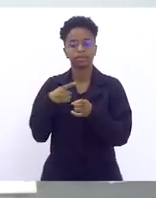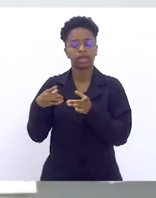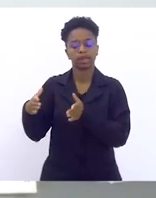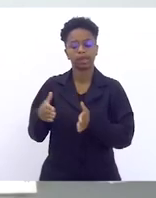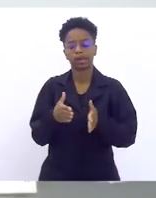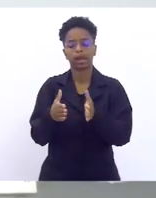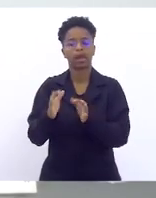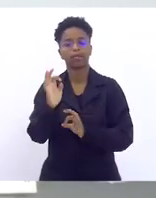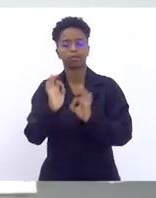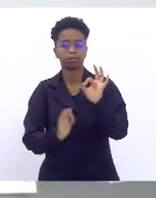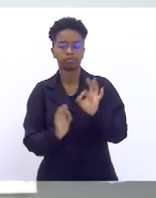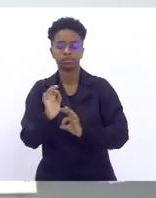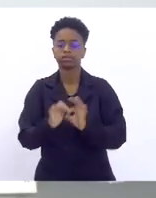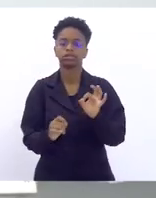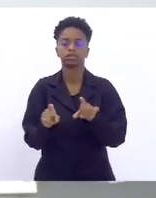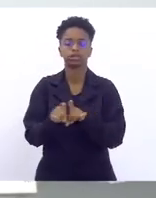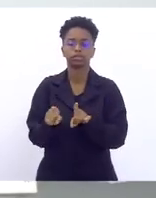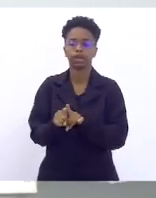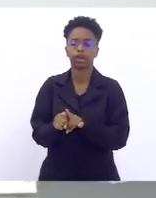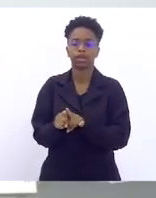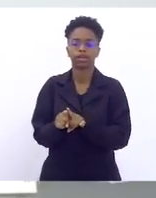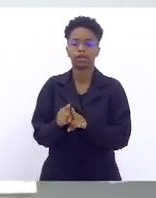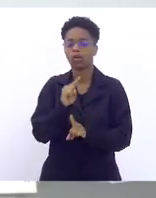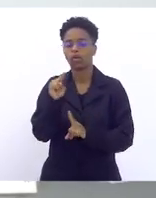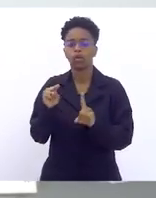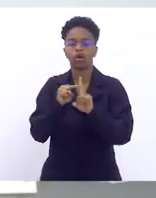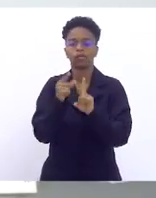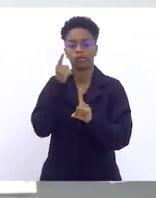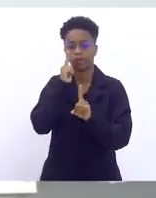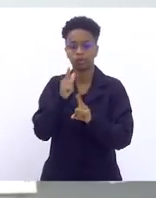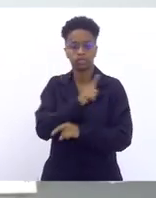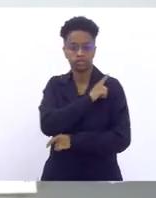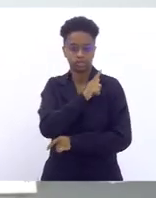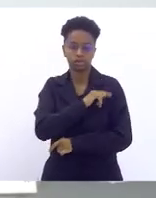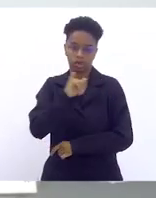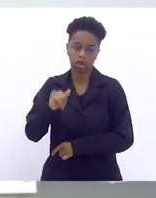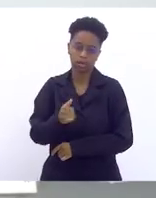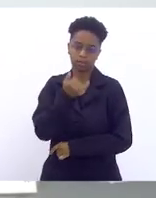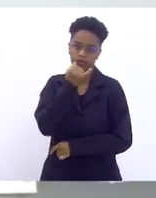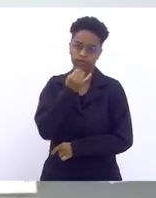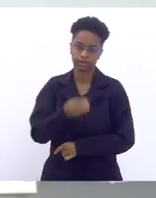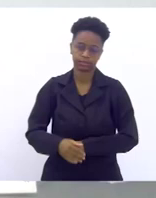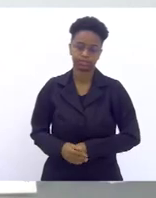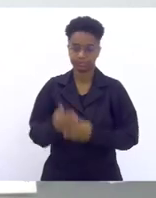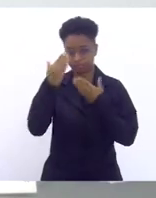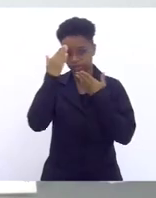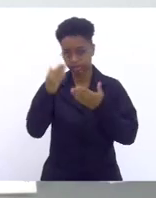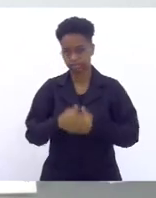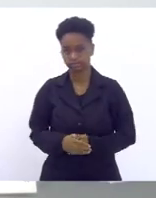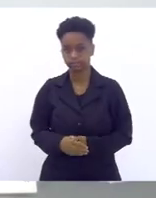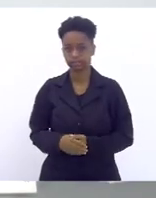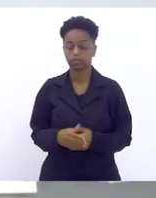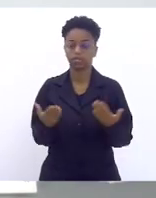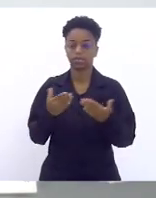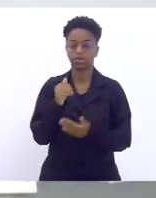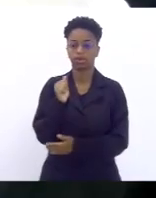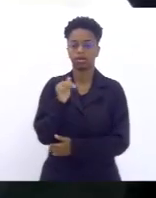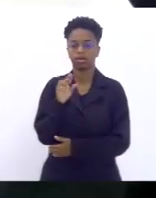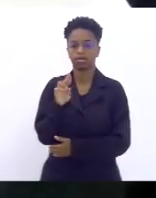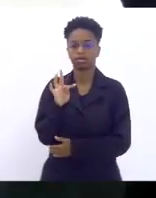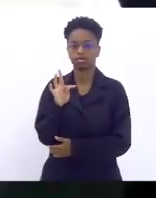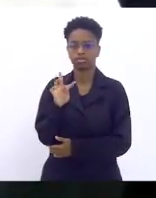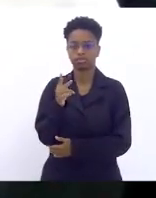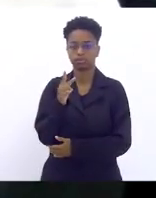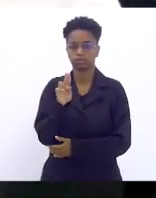e temos o esqueleto para construção de uma gestão mais aproveitava obrigado Carlos com a palavra Arthur